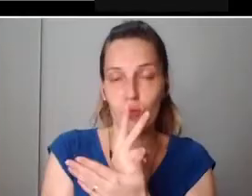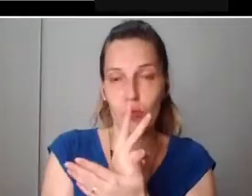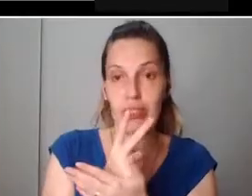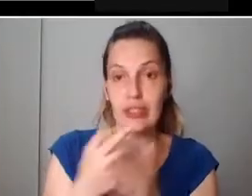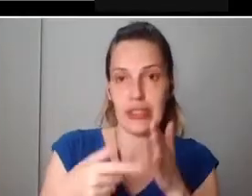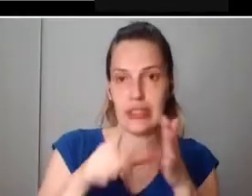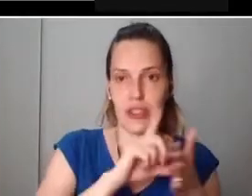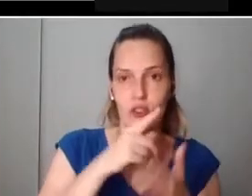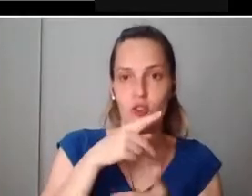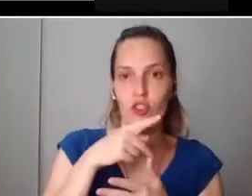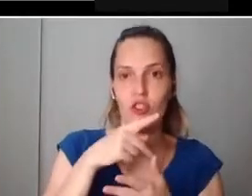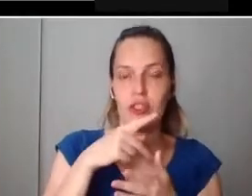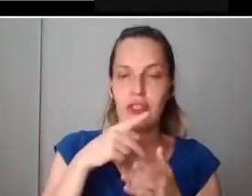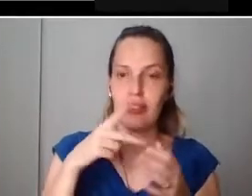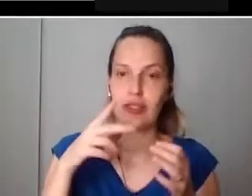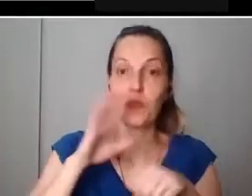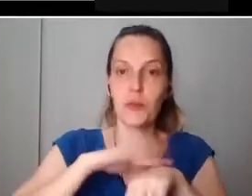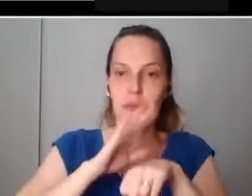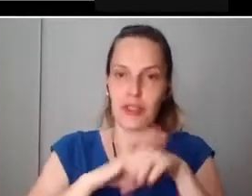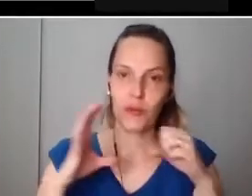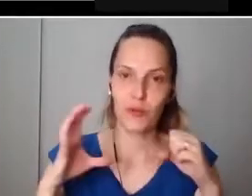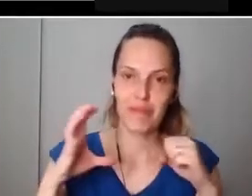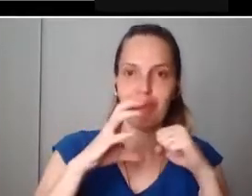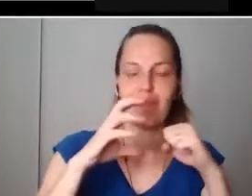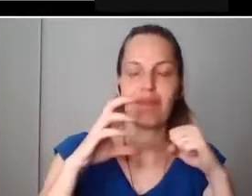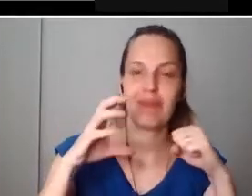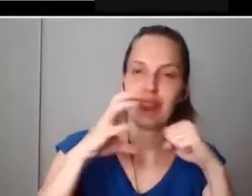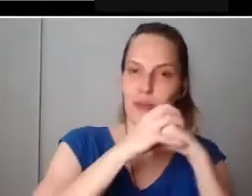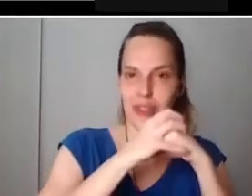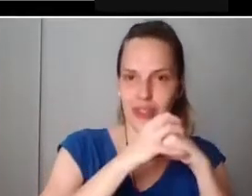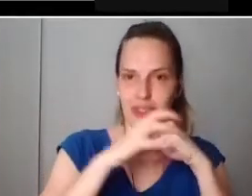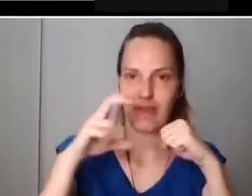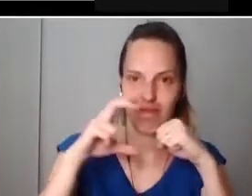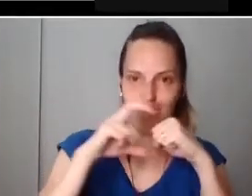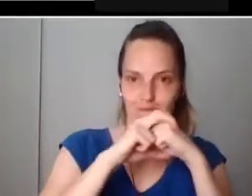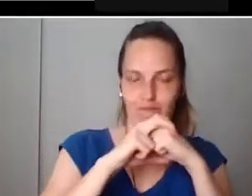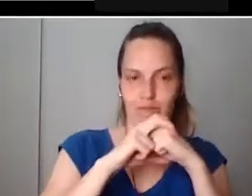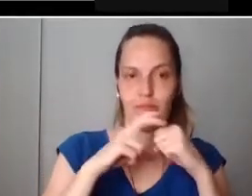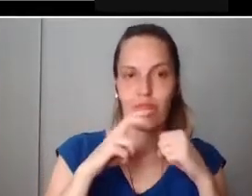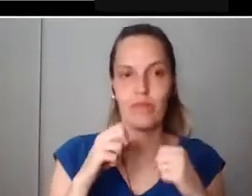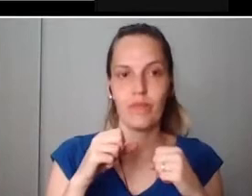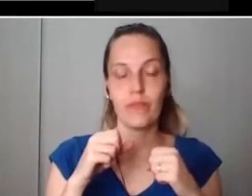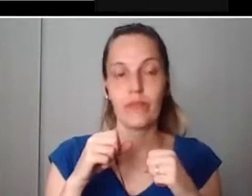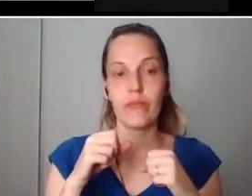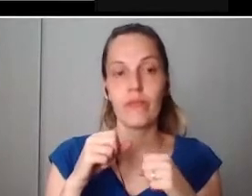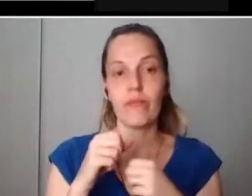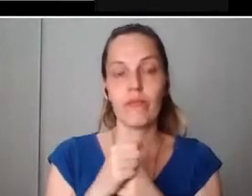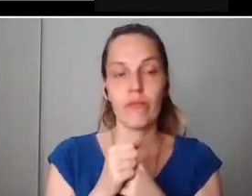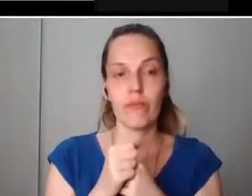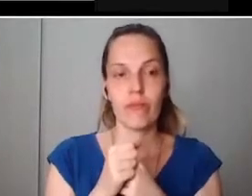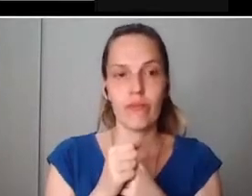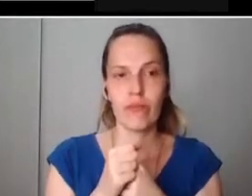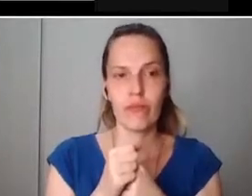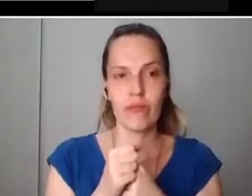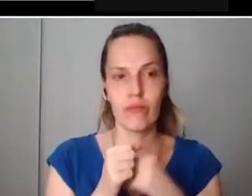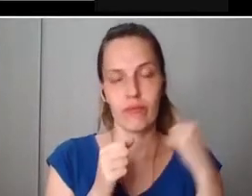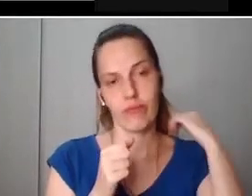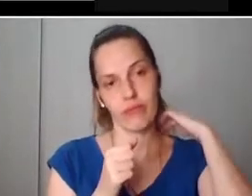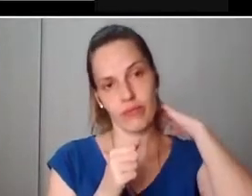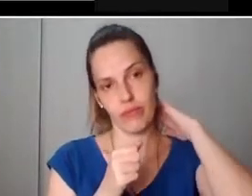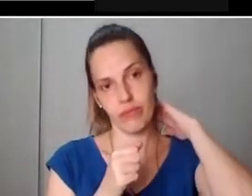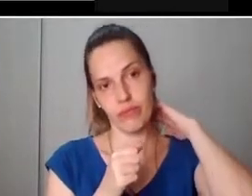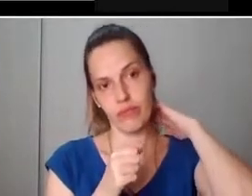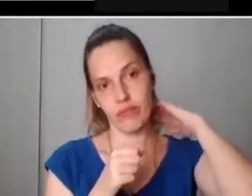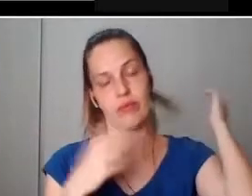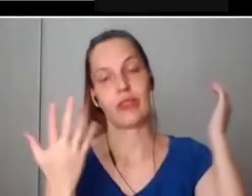Isso é importante, porque é essa forma que liga no receptor, tá? Então, muitas dessas vacinas,